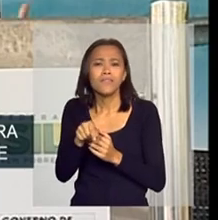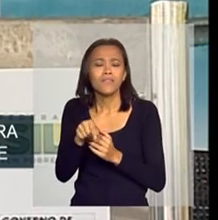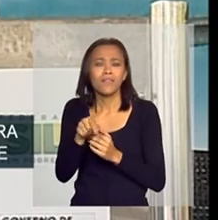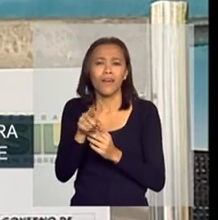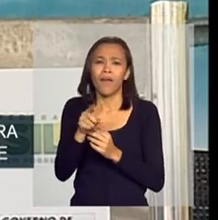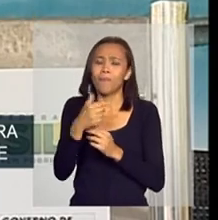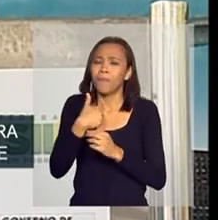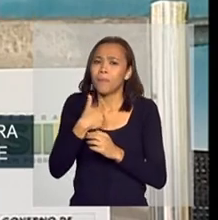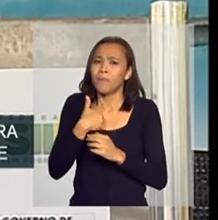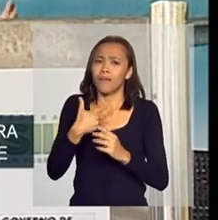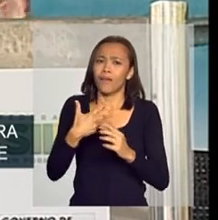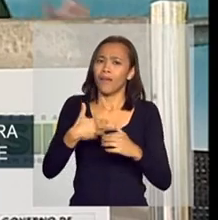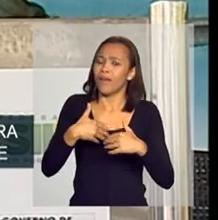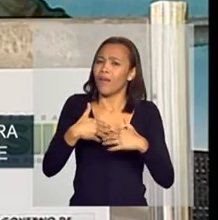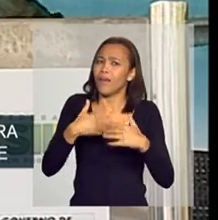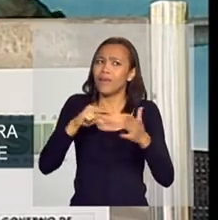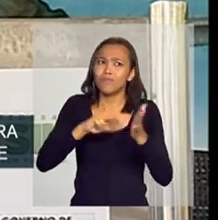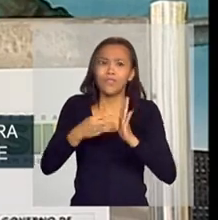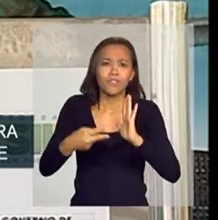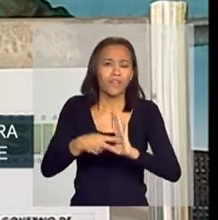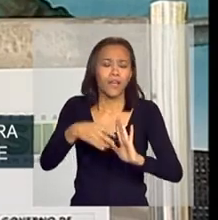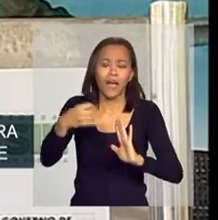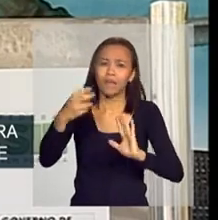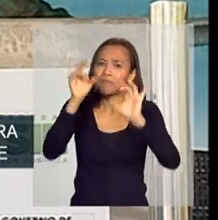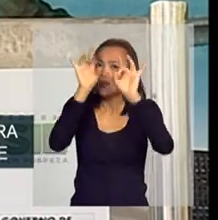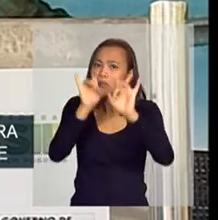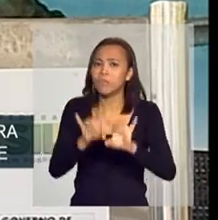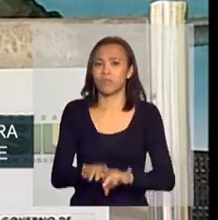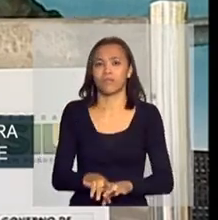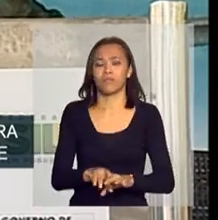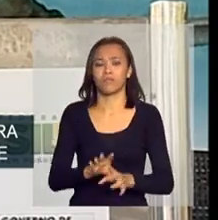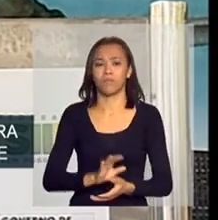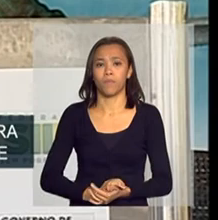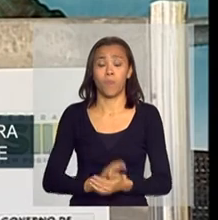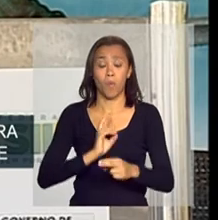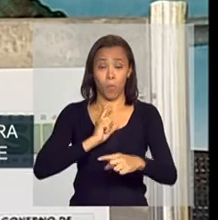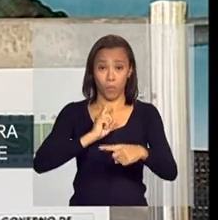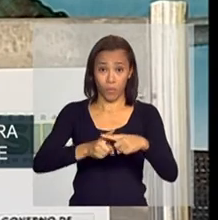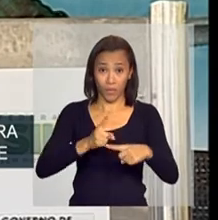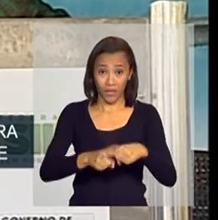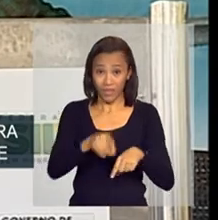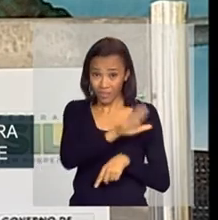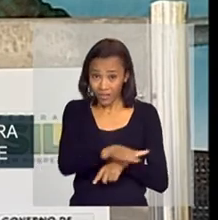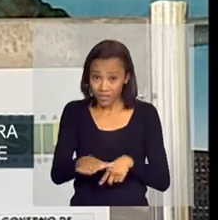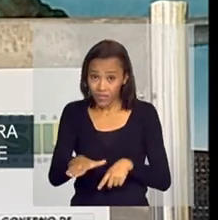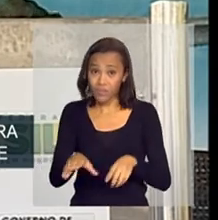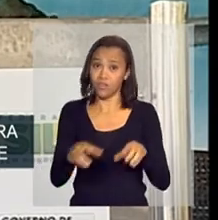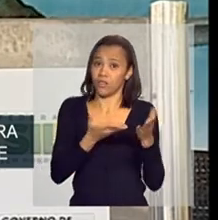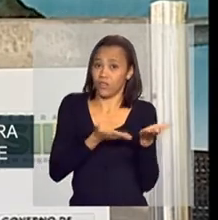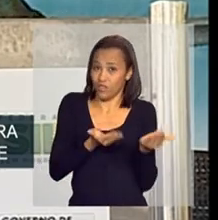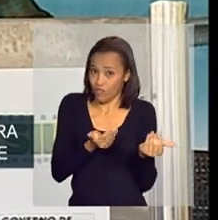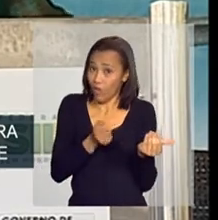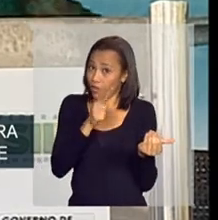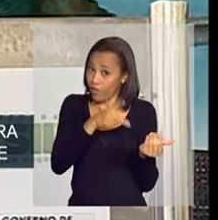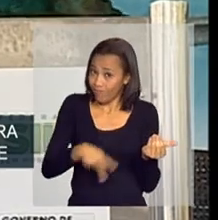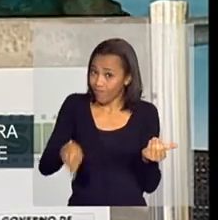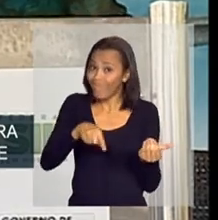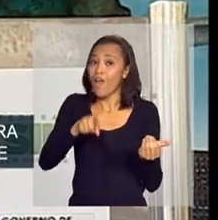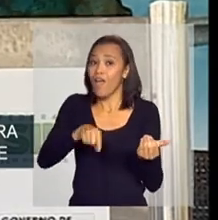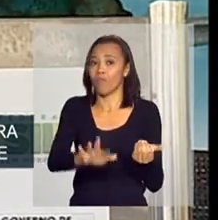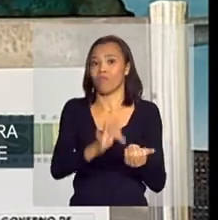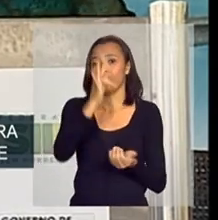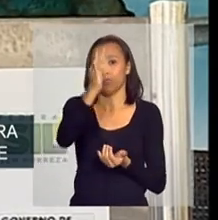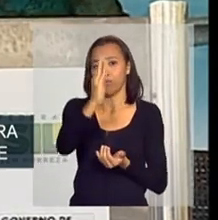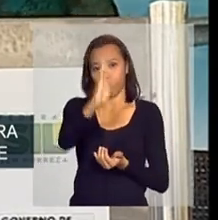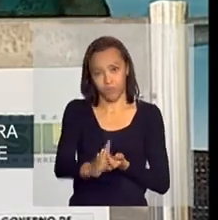mim, tem todo um significado especial, porque criança e jovem é o futuro do nosso